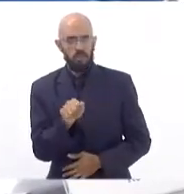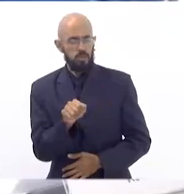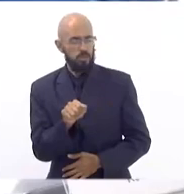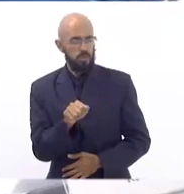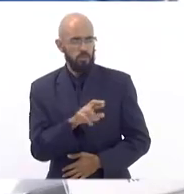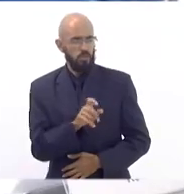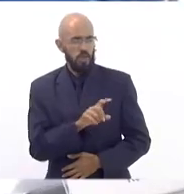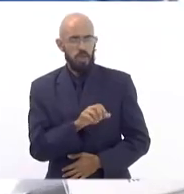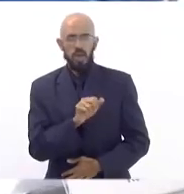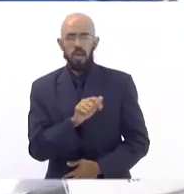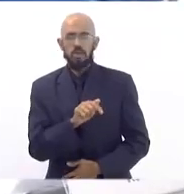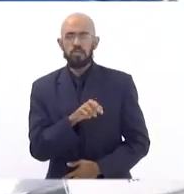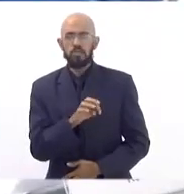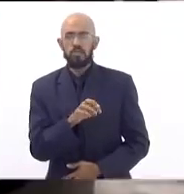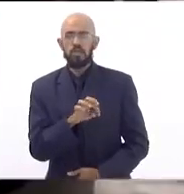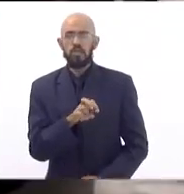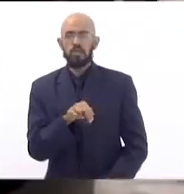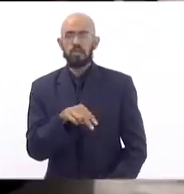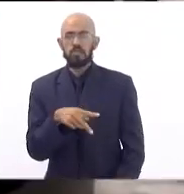correto